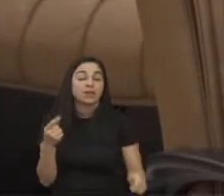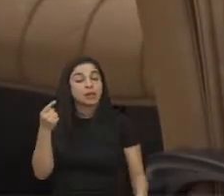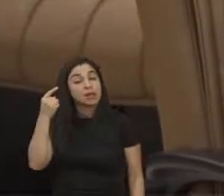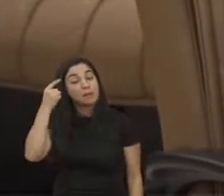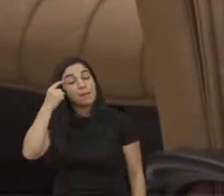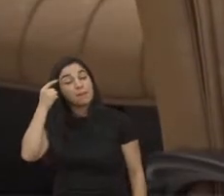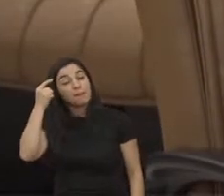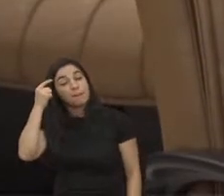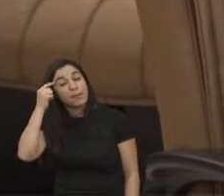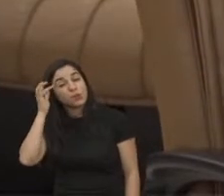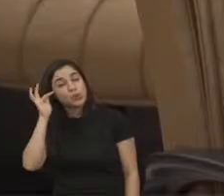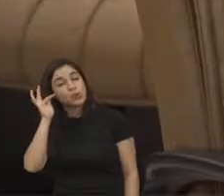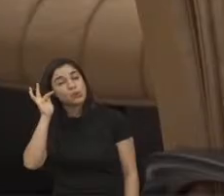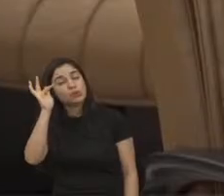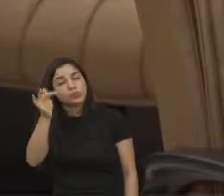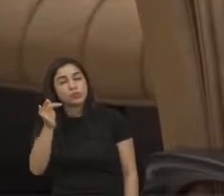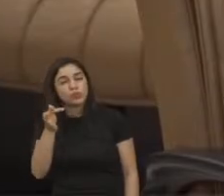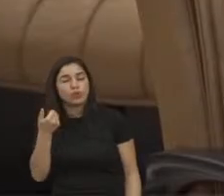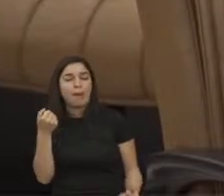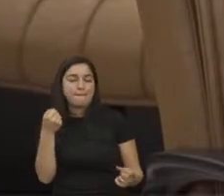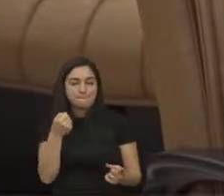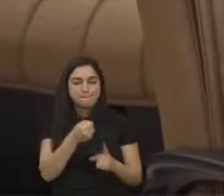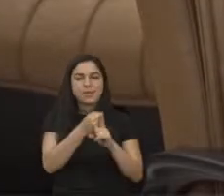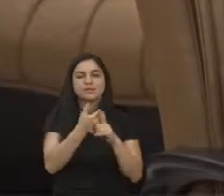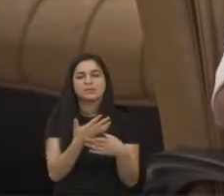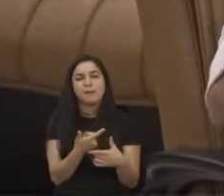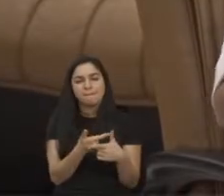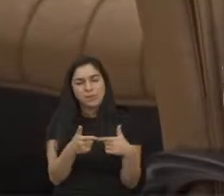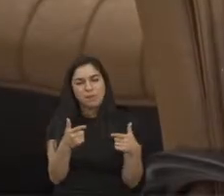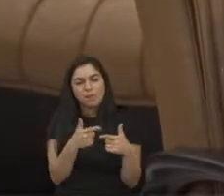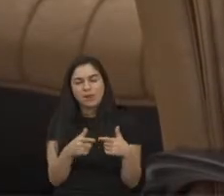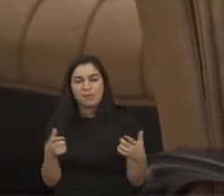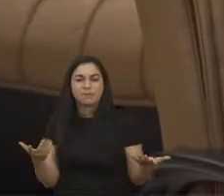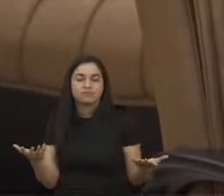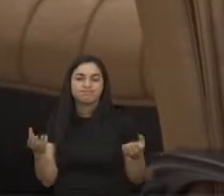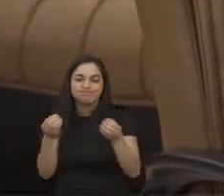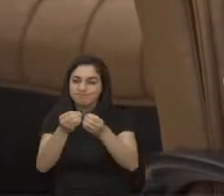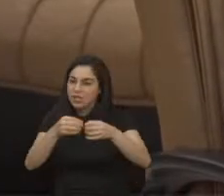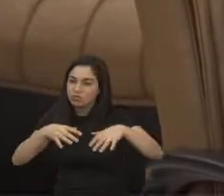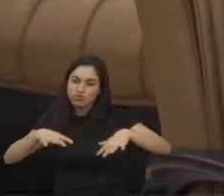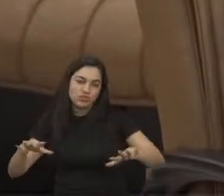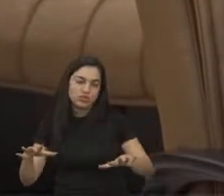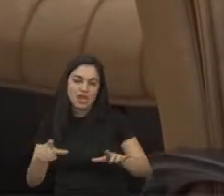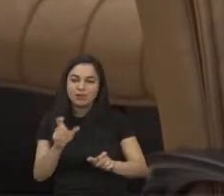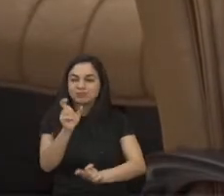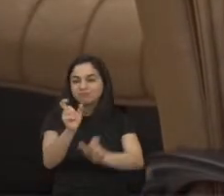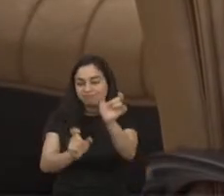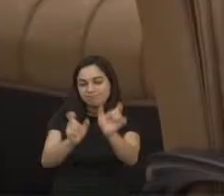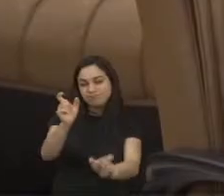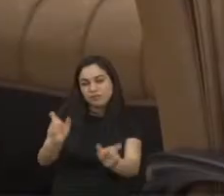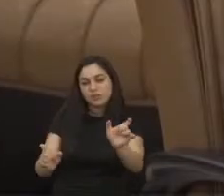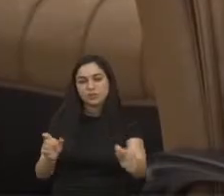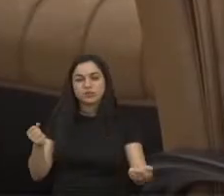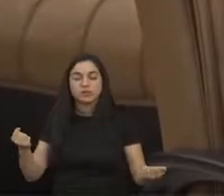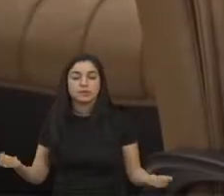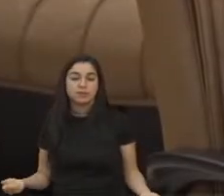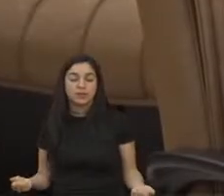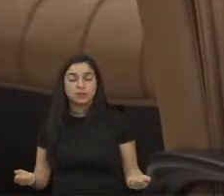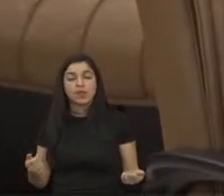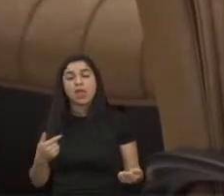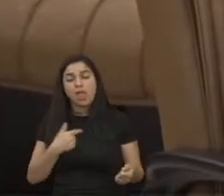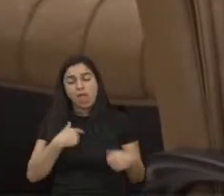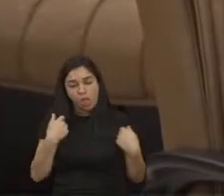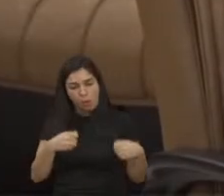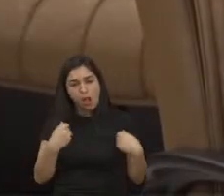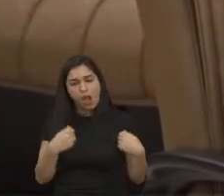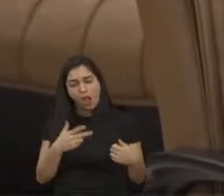os impactos urbanísticos, os impactos habitacionais, os impactos de salubridade para a população. Então, eu acho que isso tem que ser